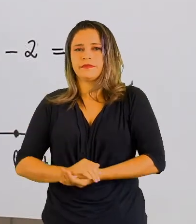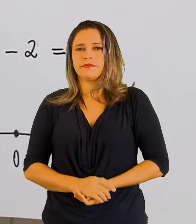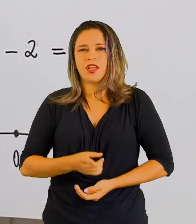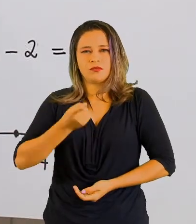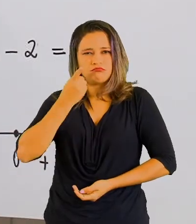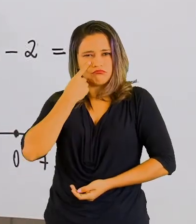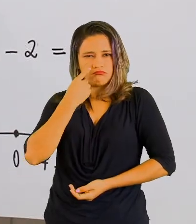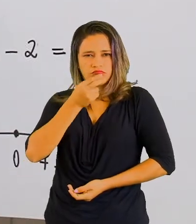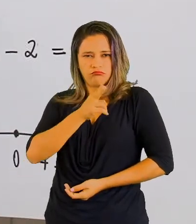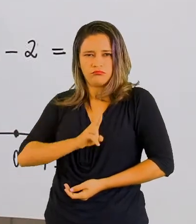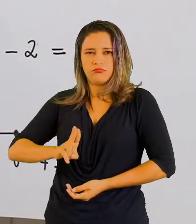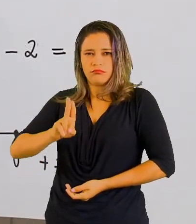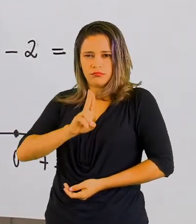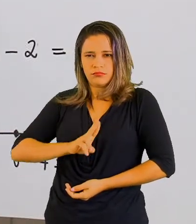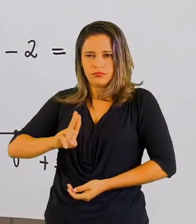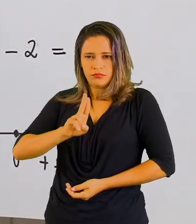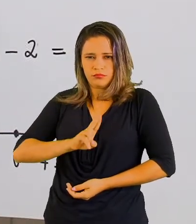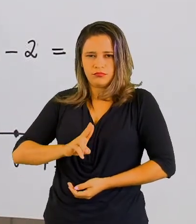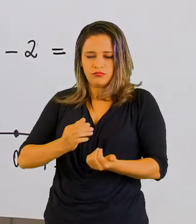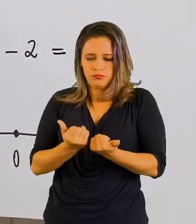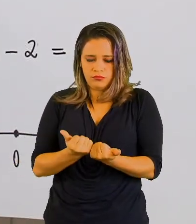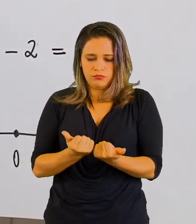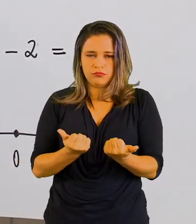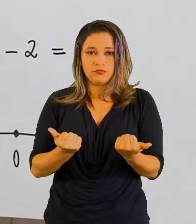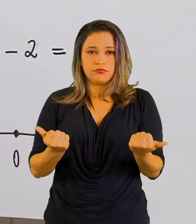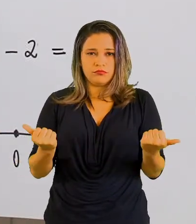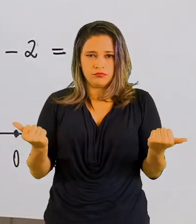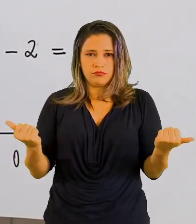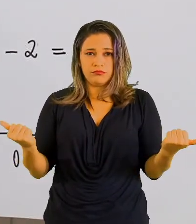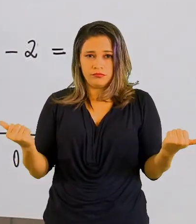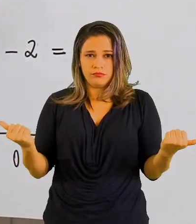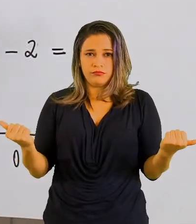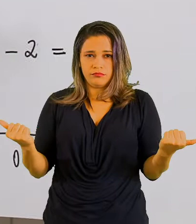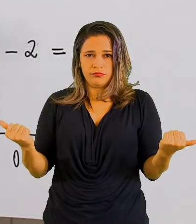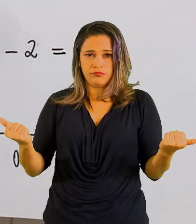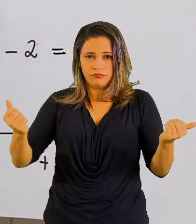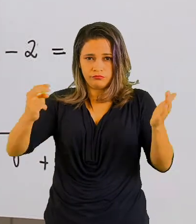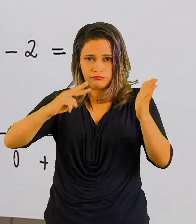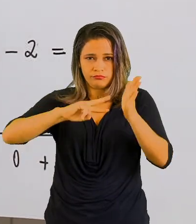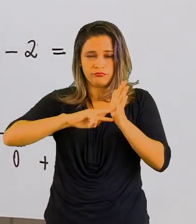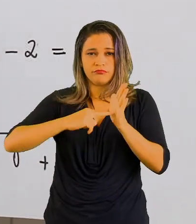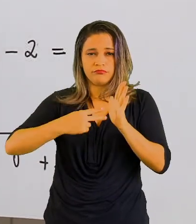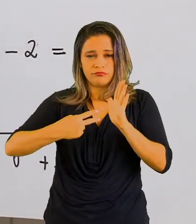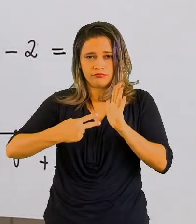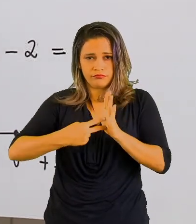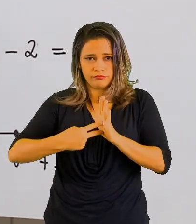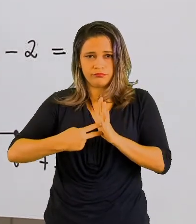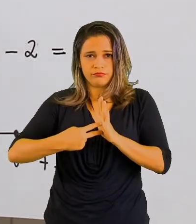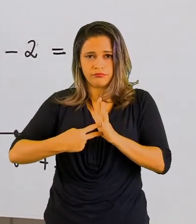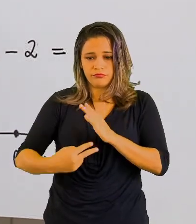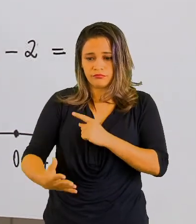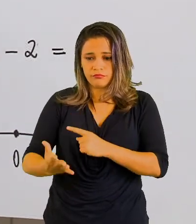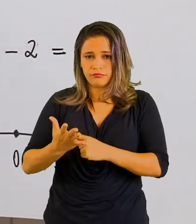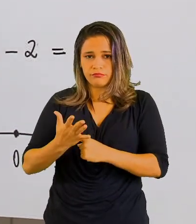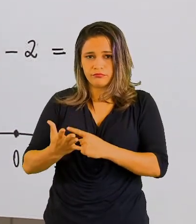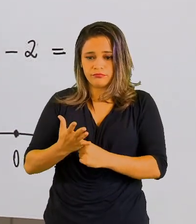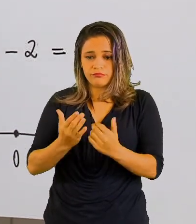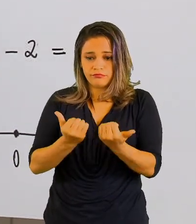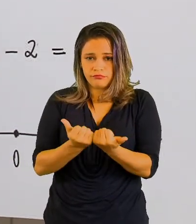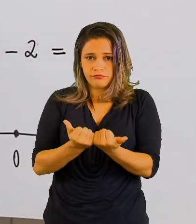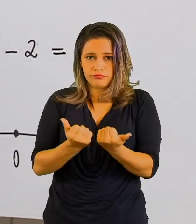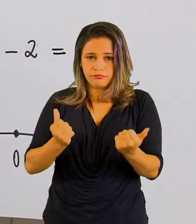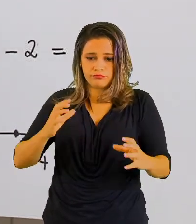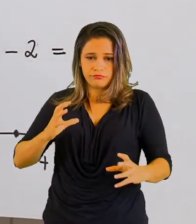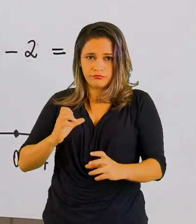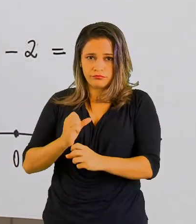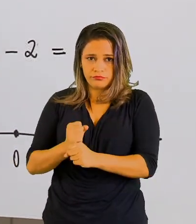utilizamos esse recurso da reta numérica para dar um significado para essas operações, mas depois vocês devem se